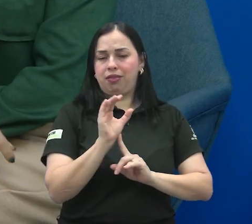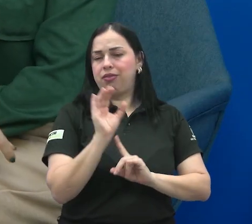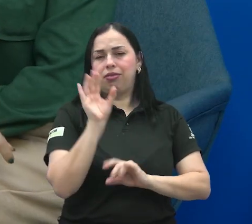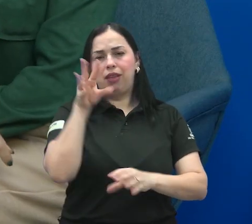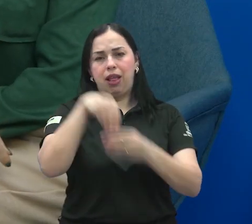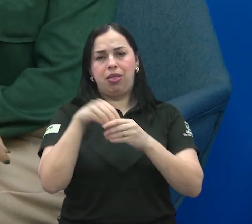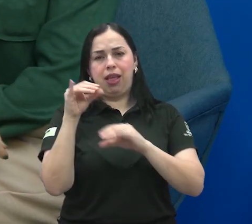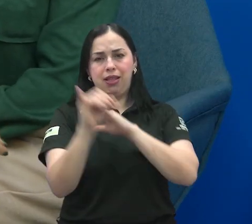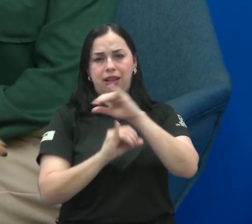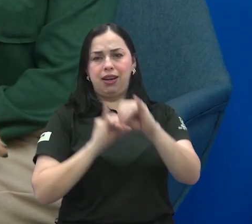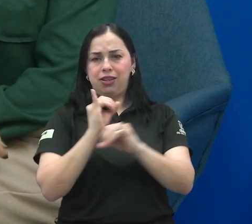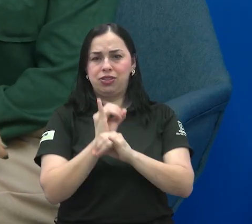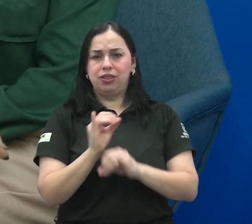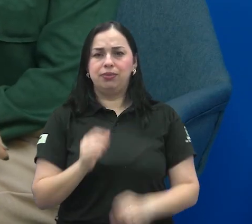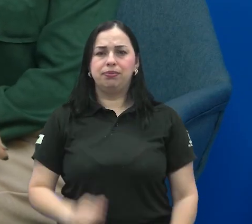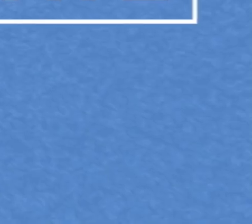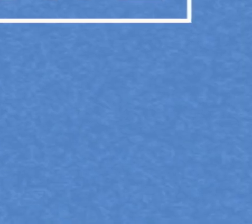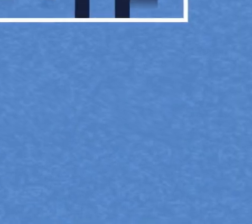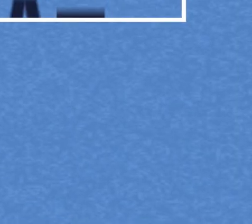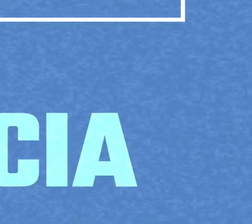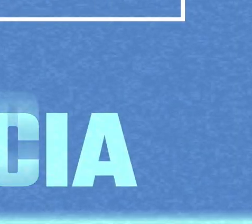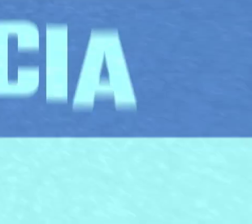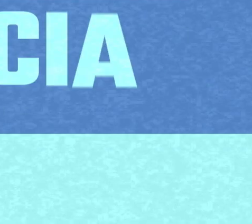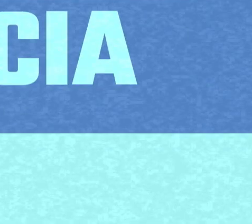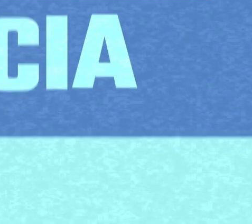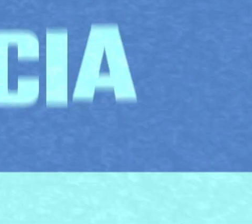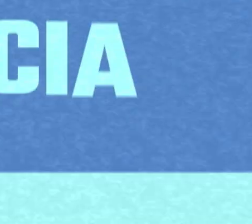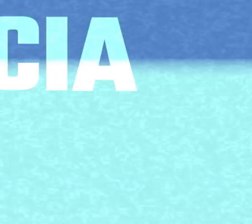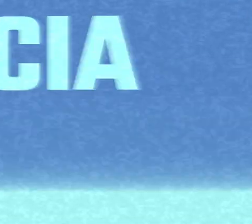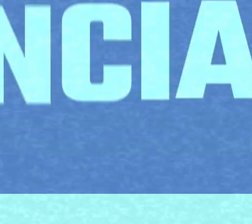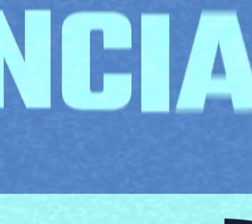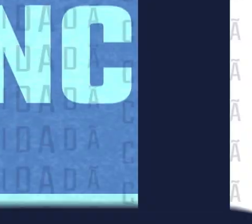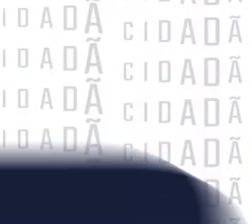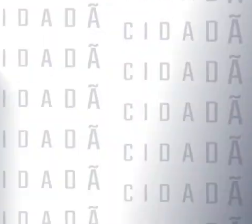digital. Nós voltamos em instantes.